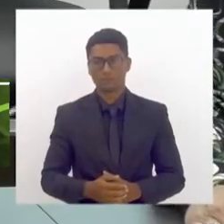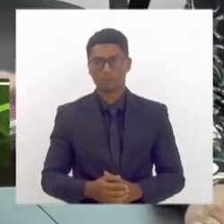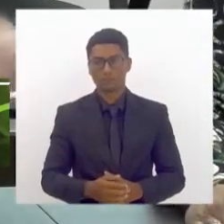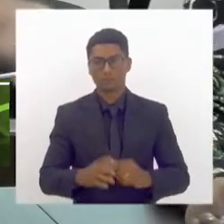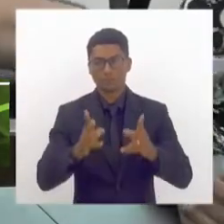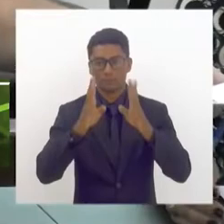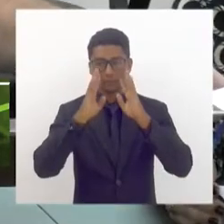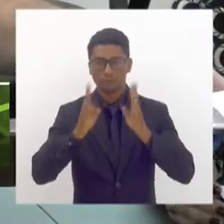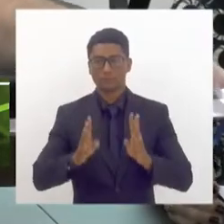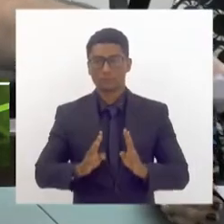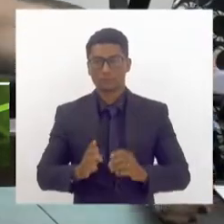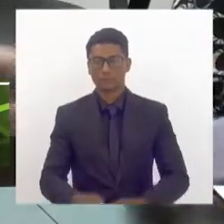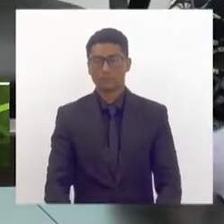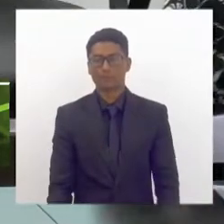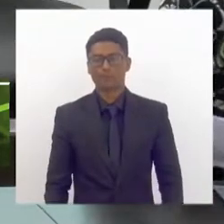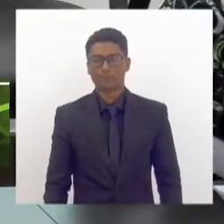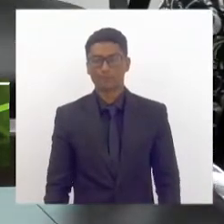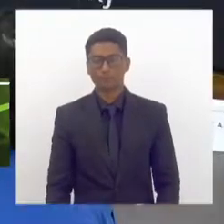atenção de vocês.